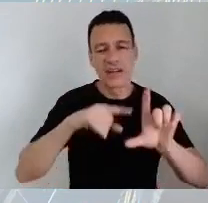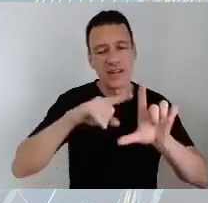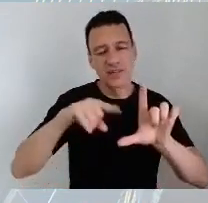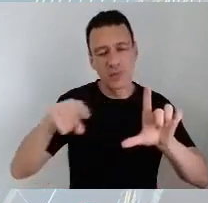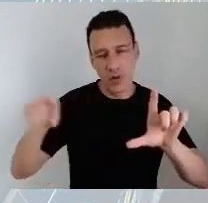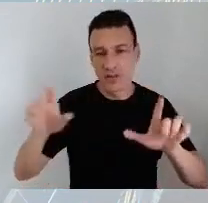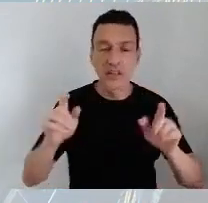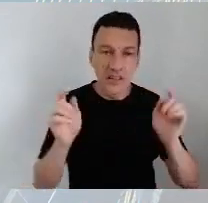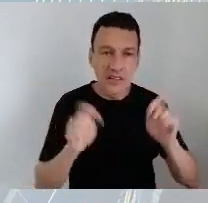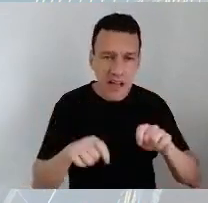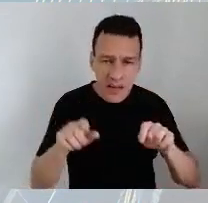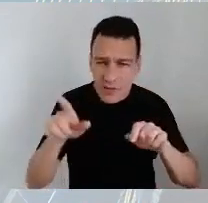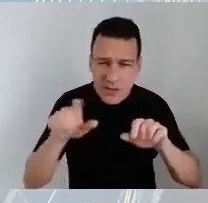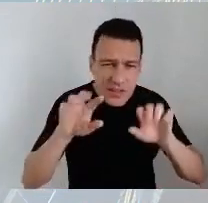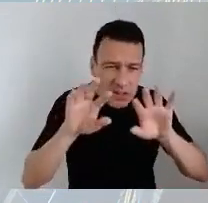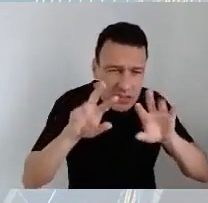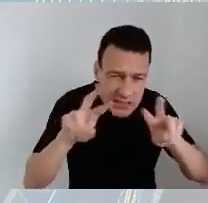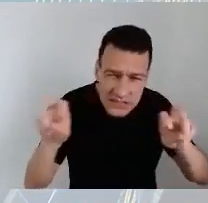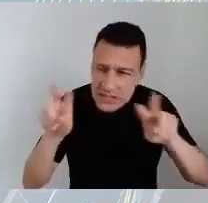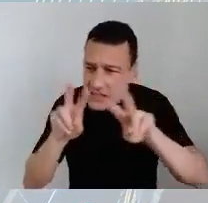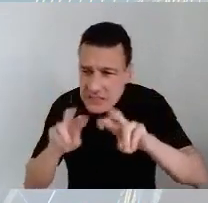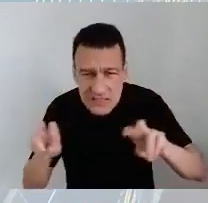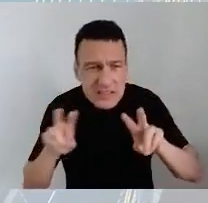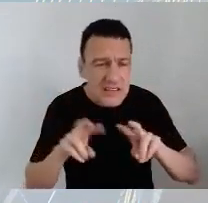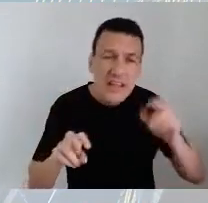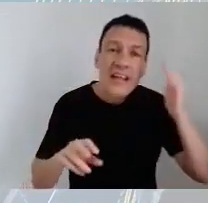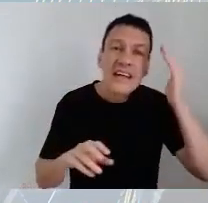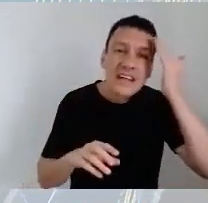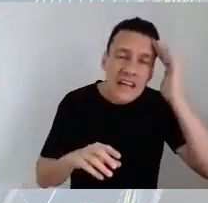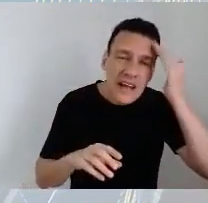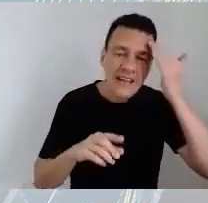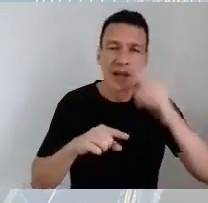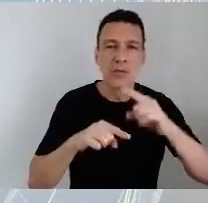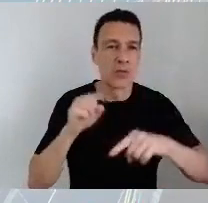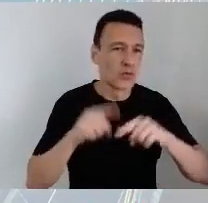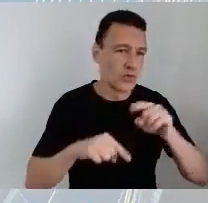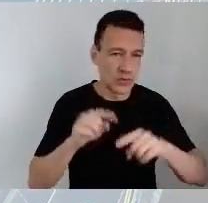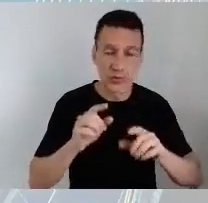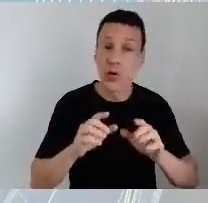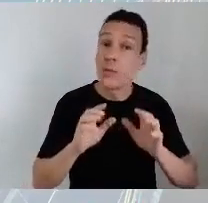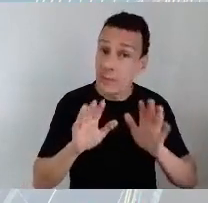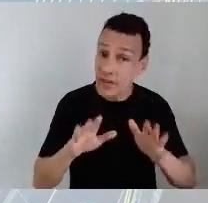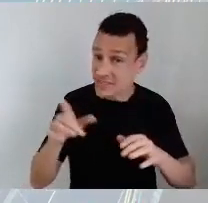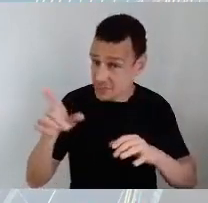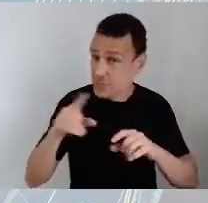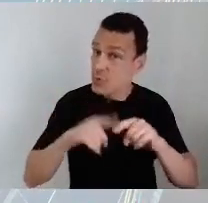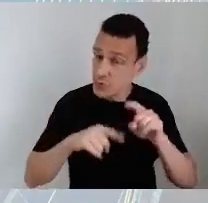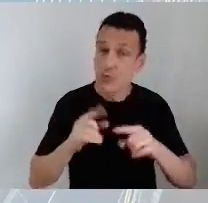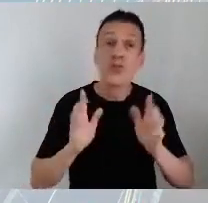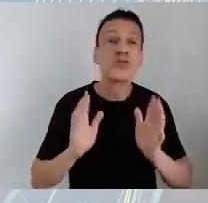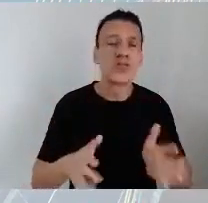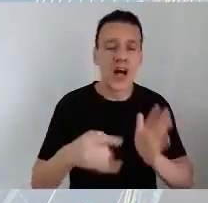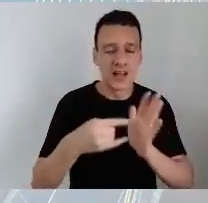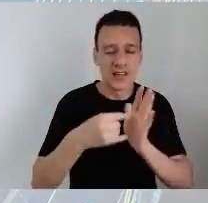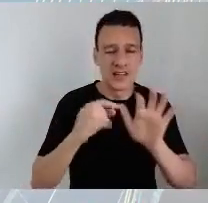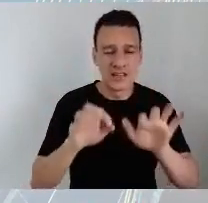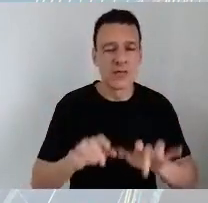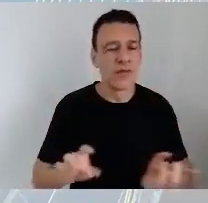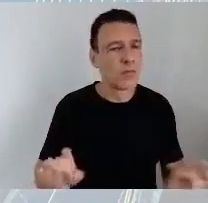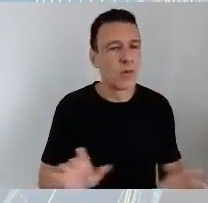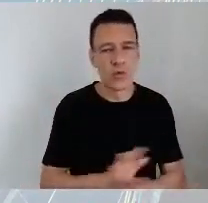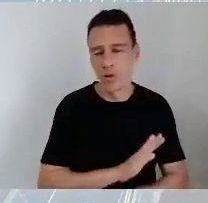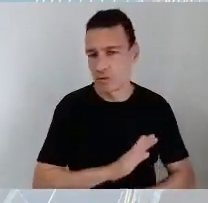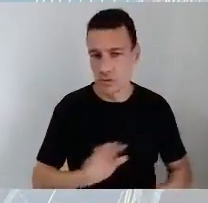espaços ali do produto. Nesse caso, seria o produto já desenvolvido. E ele traz esses dados